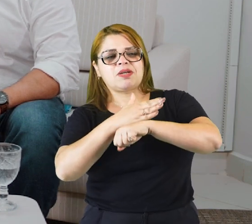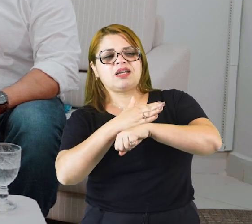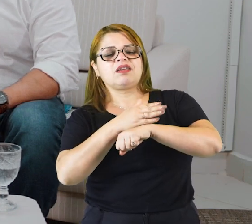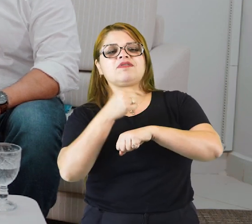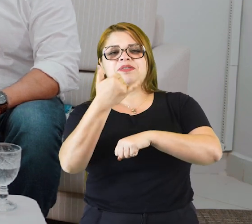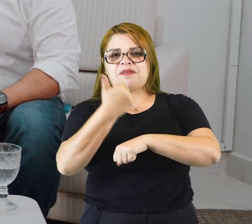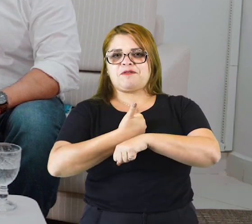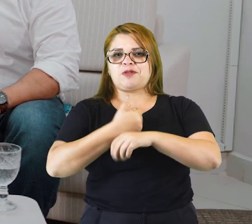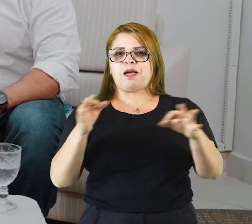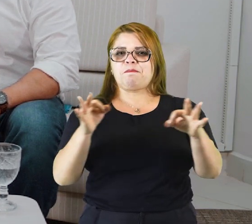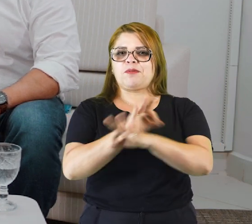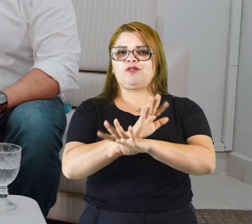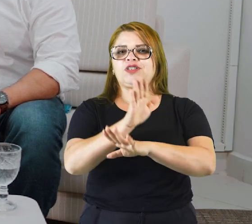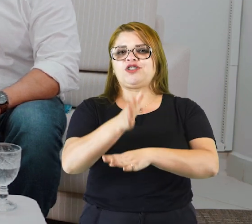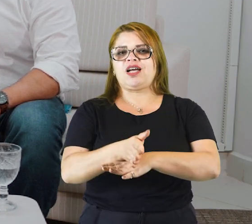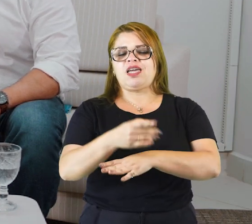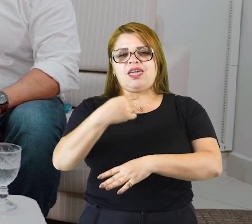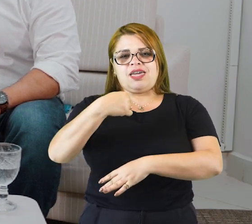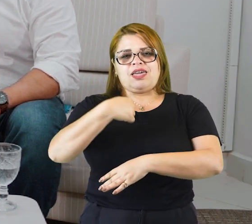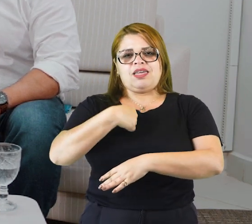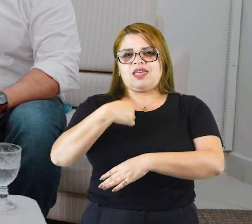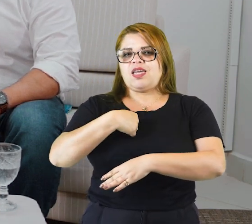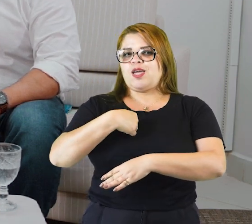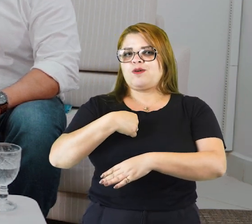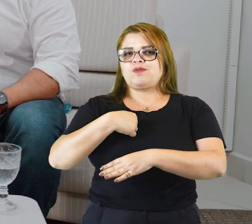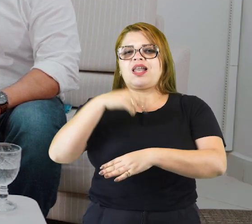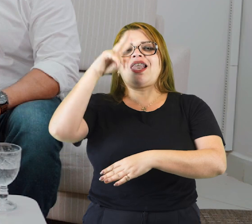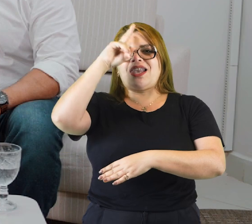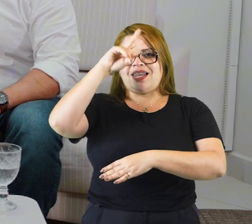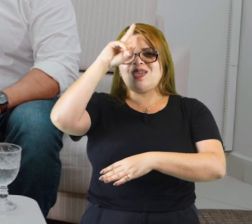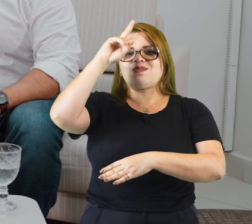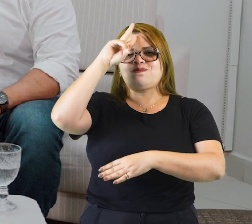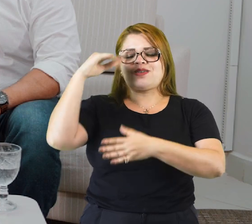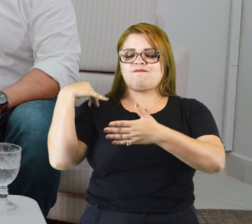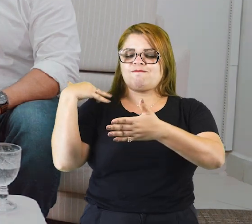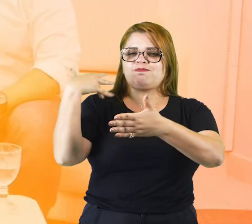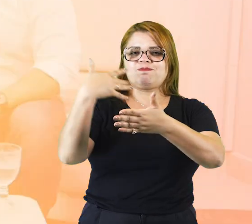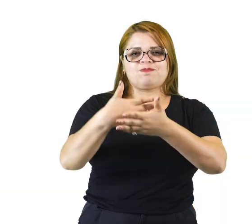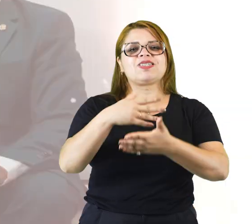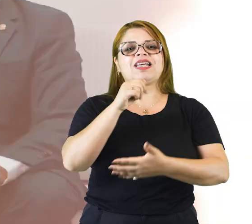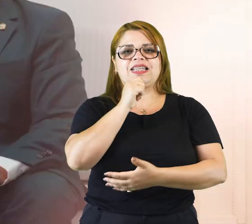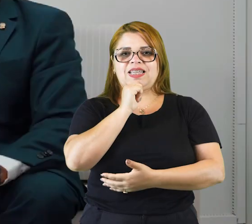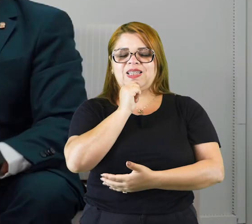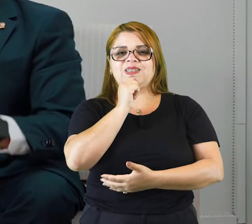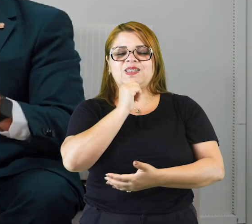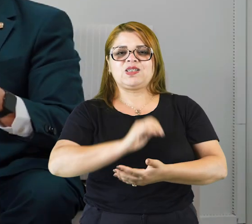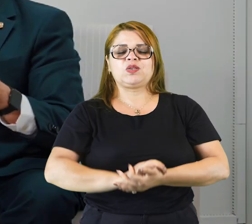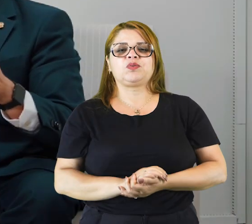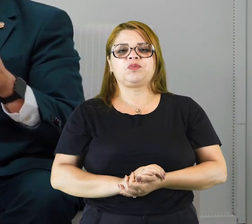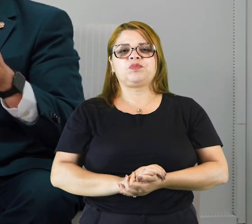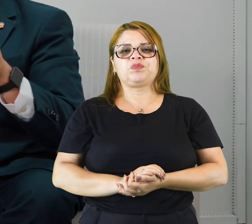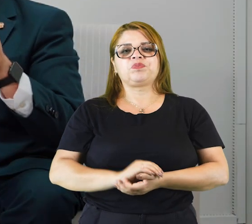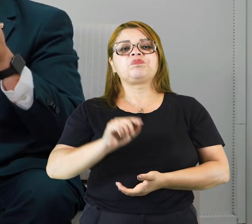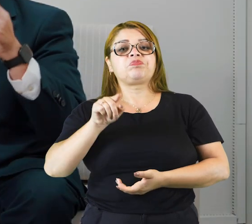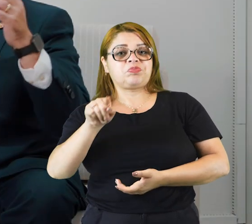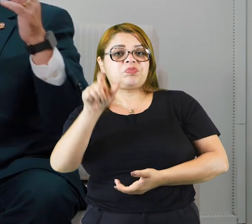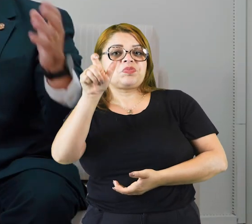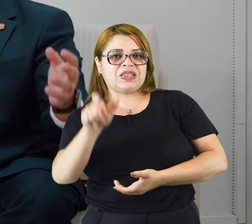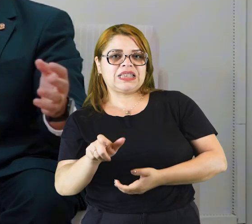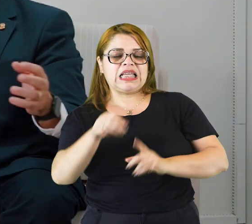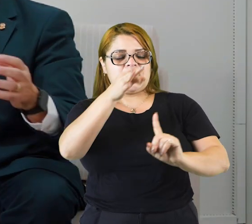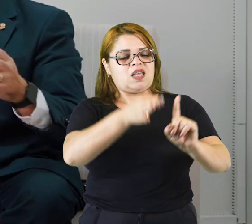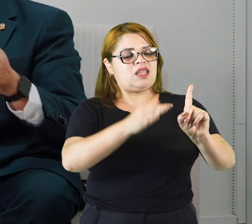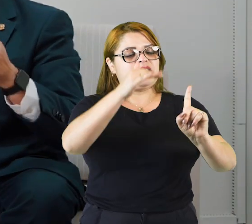está pronta. E eu carrego isso comigo em toda a minha vida. A senhora